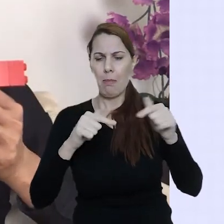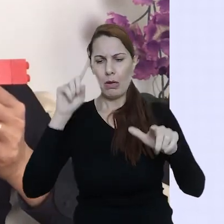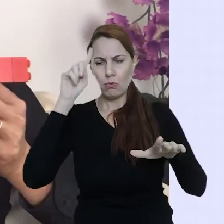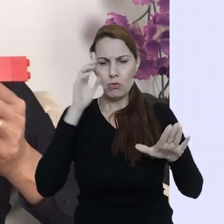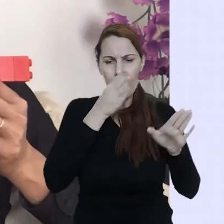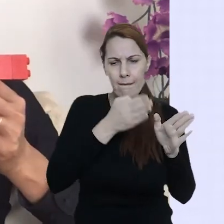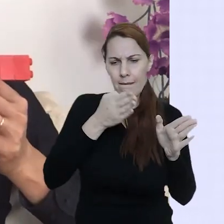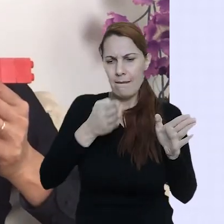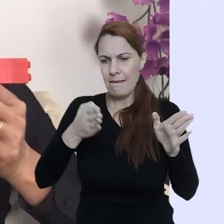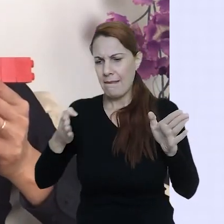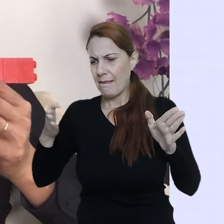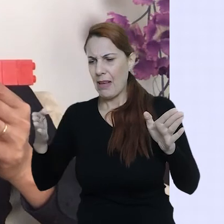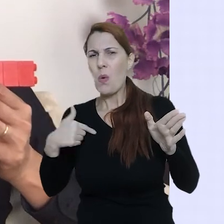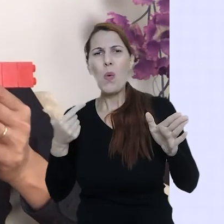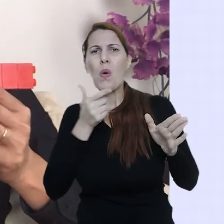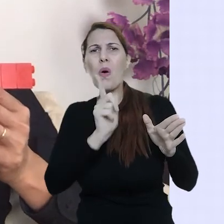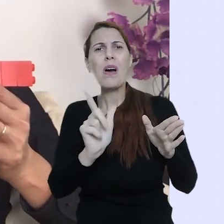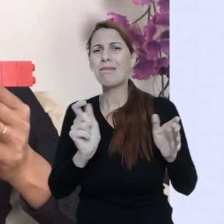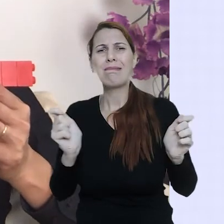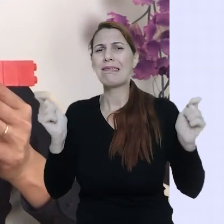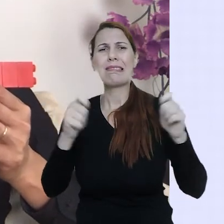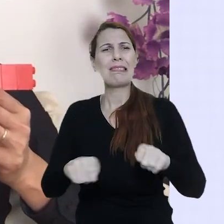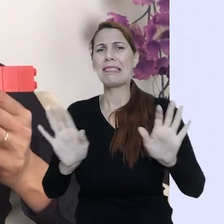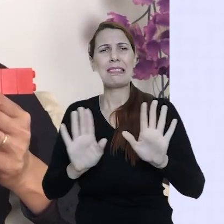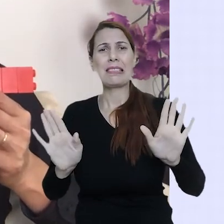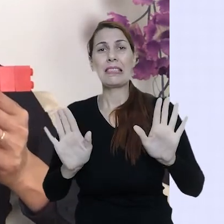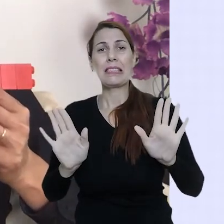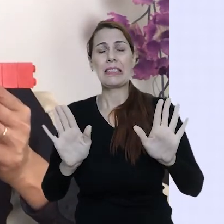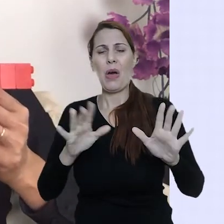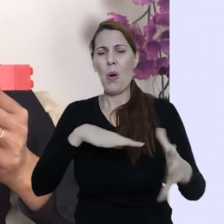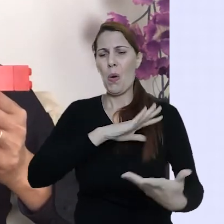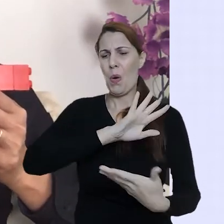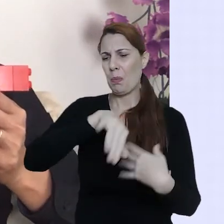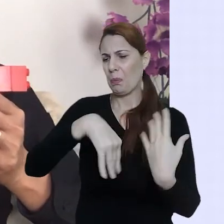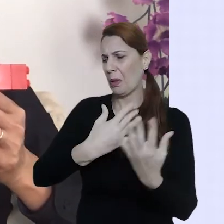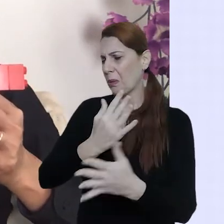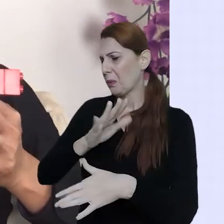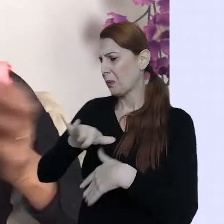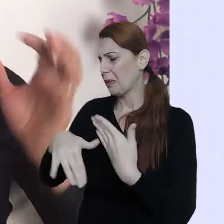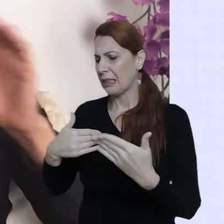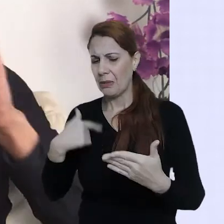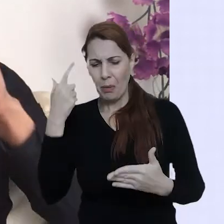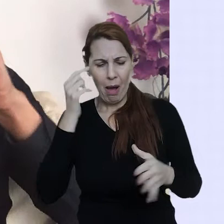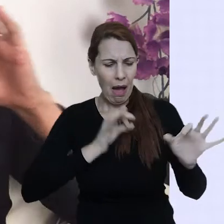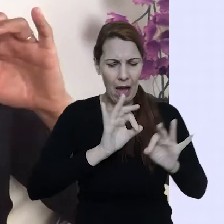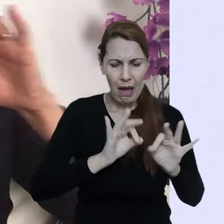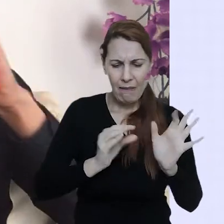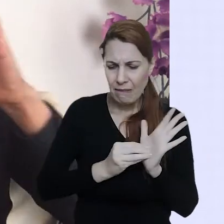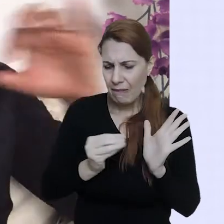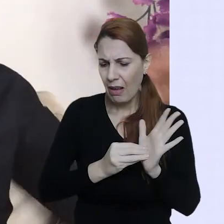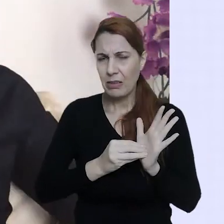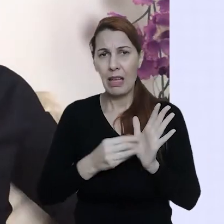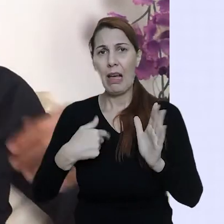fazer tua rotina de uma maneira coerente, eficiente, e você não tem uma organização e que